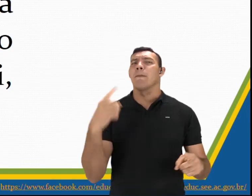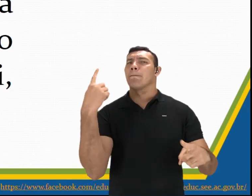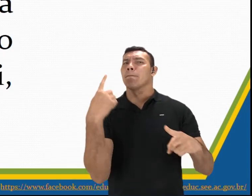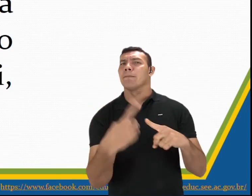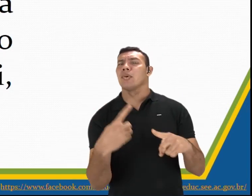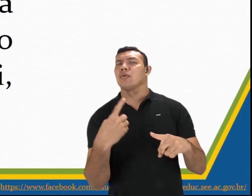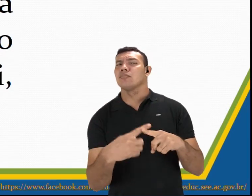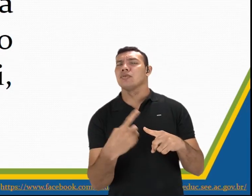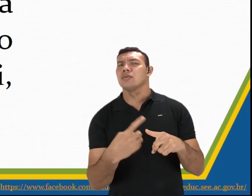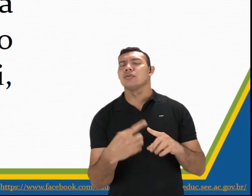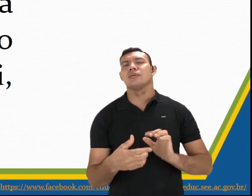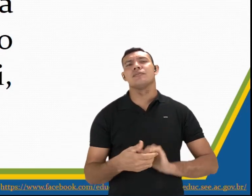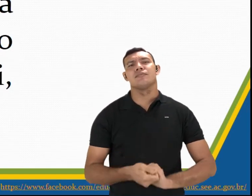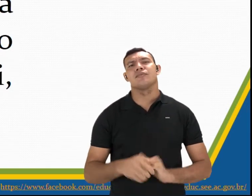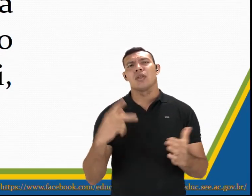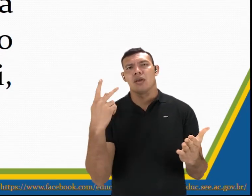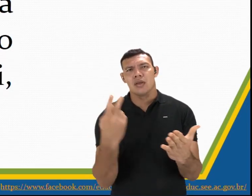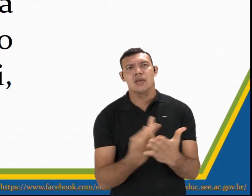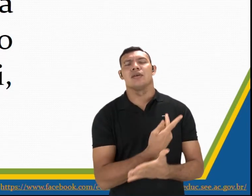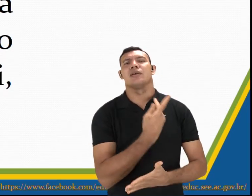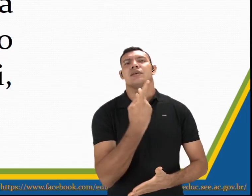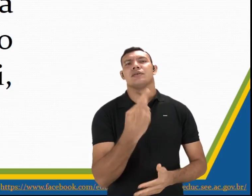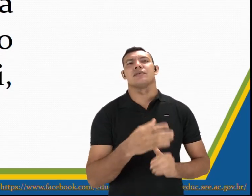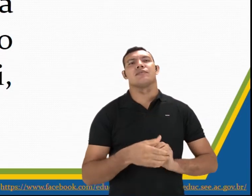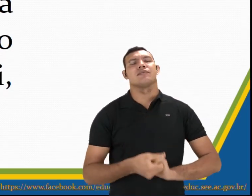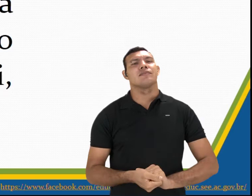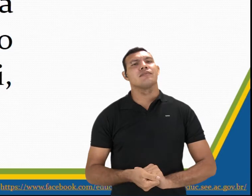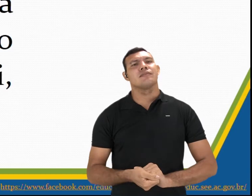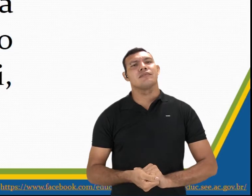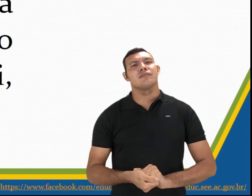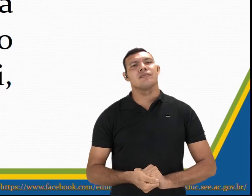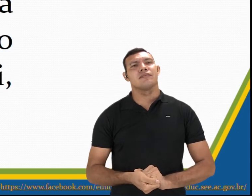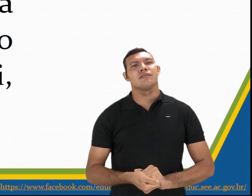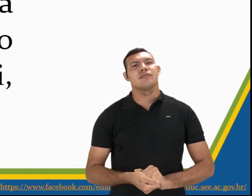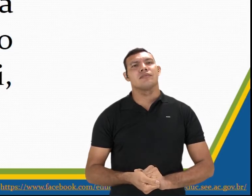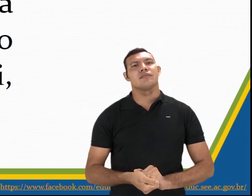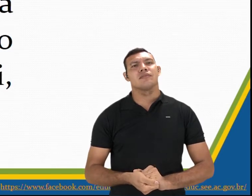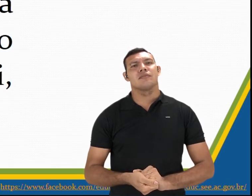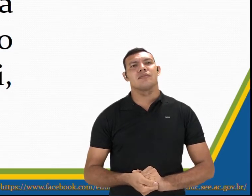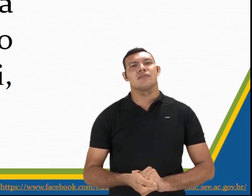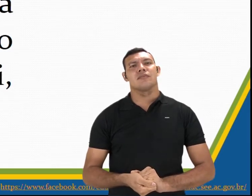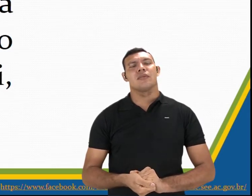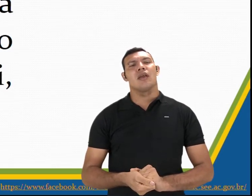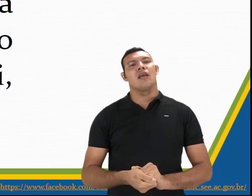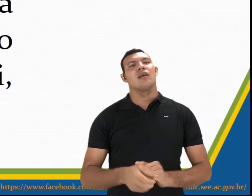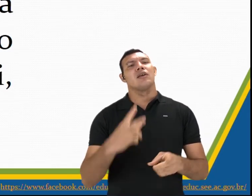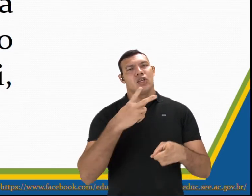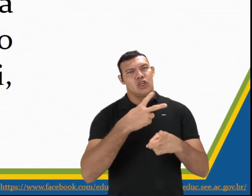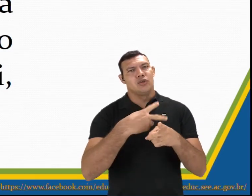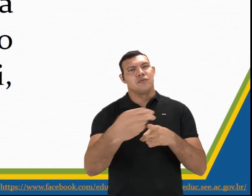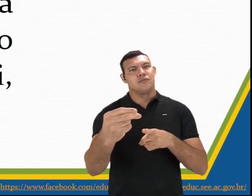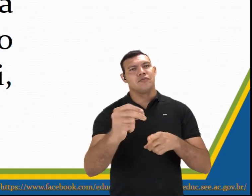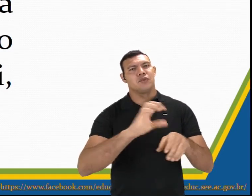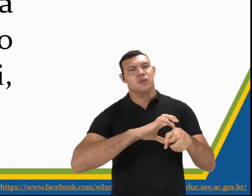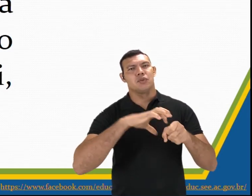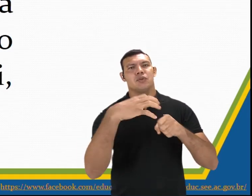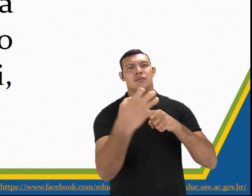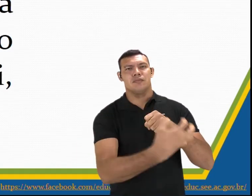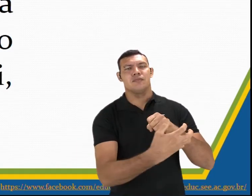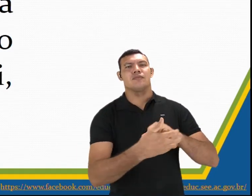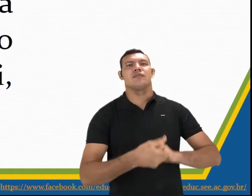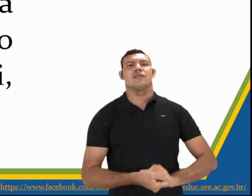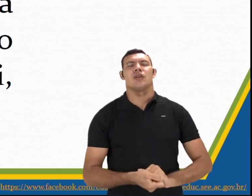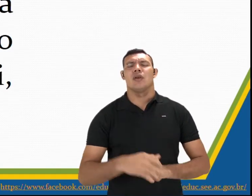porquê aconteceu, de forma bem um pouco aí sugestiva, né, que foi a cura,